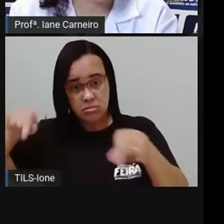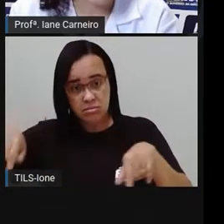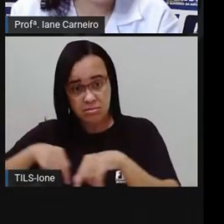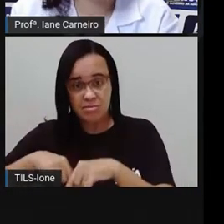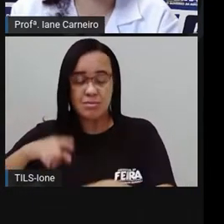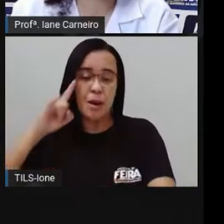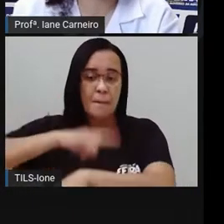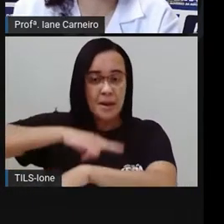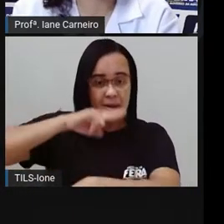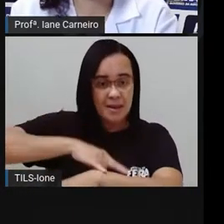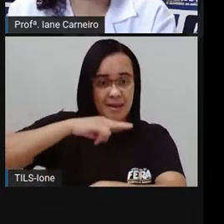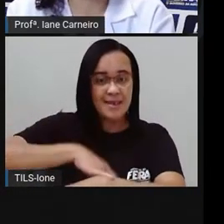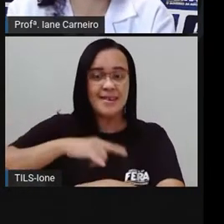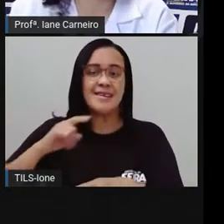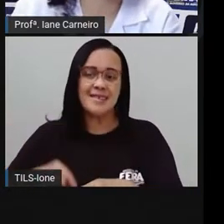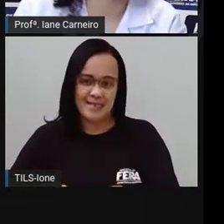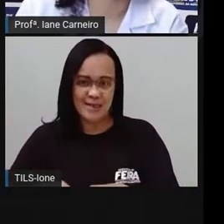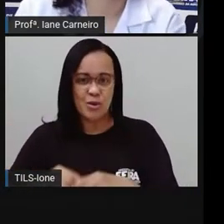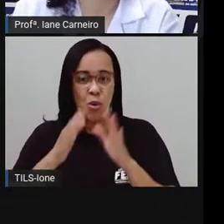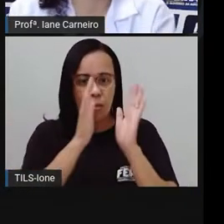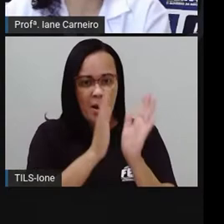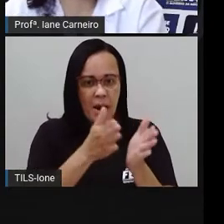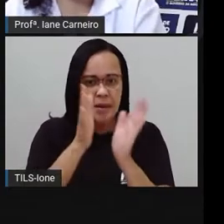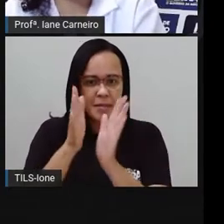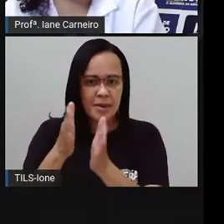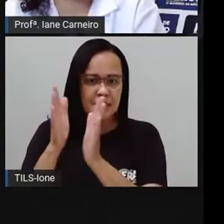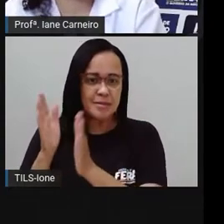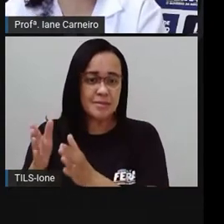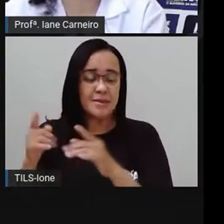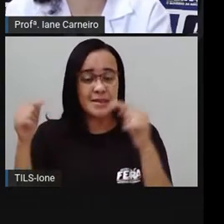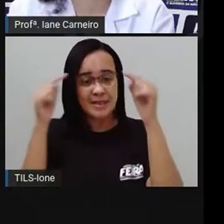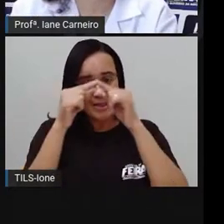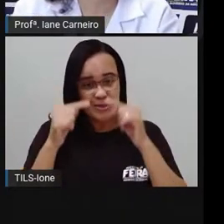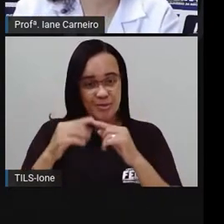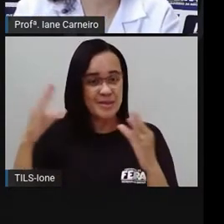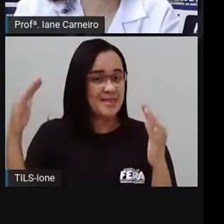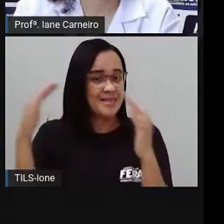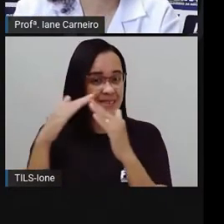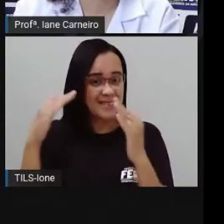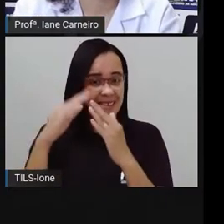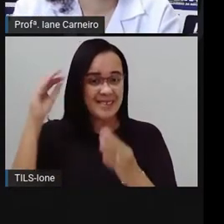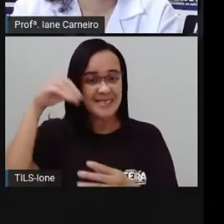o quarto, né? São exemplos de cômodos de uma casa, né?